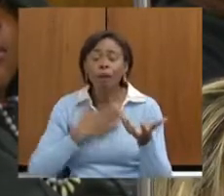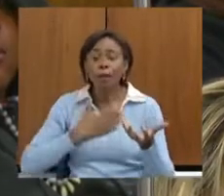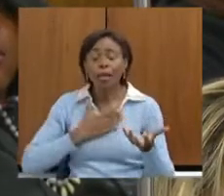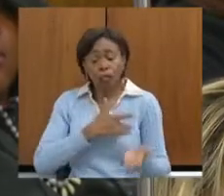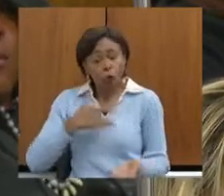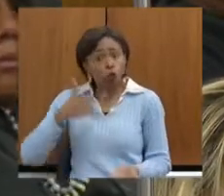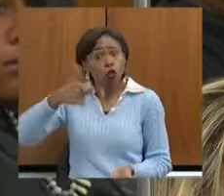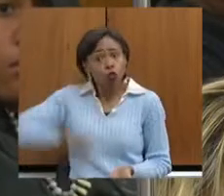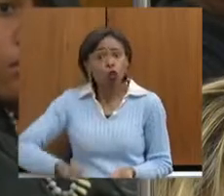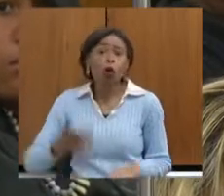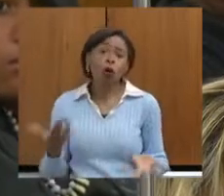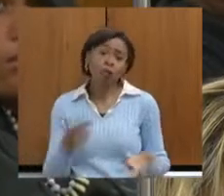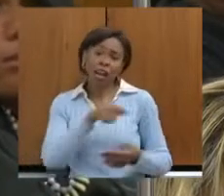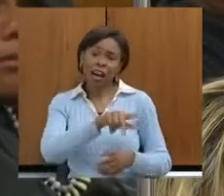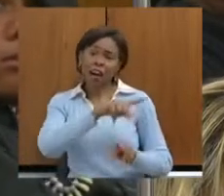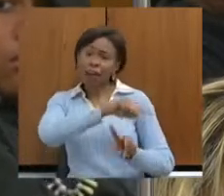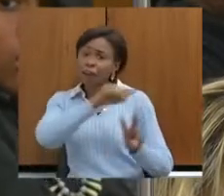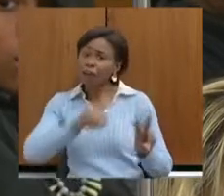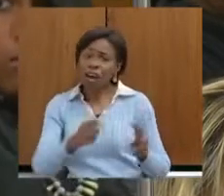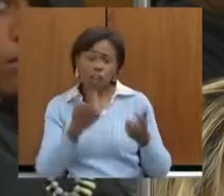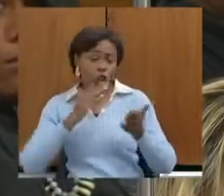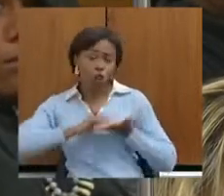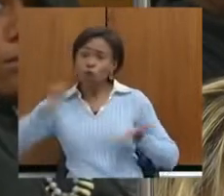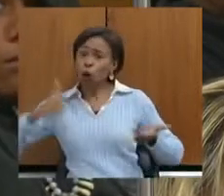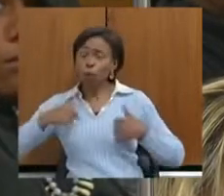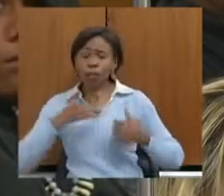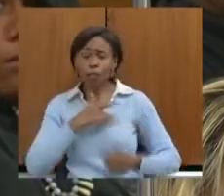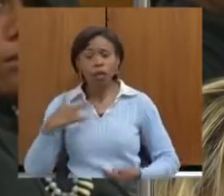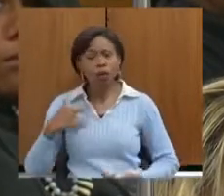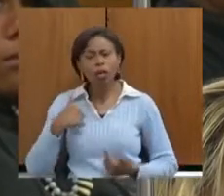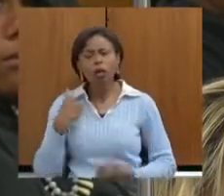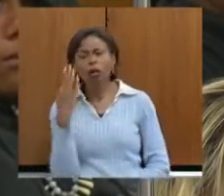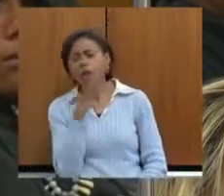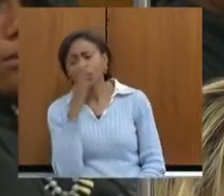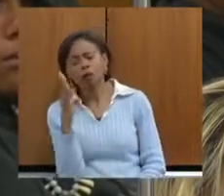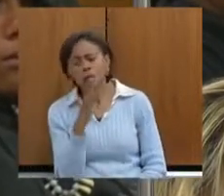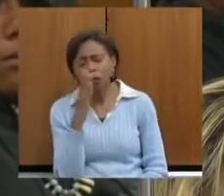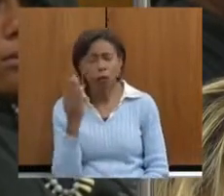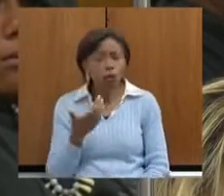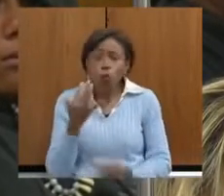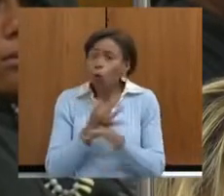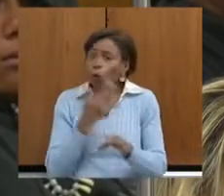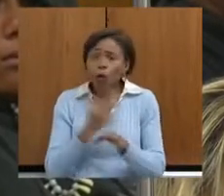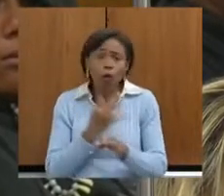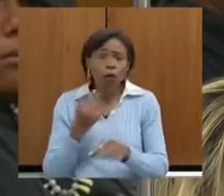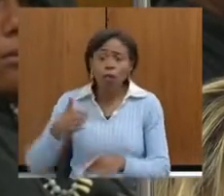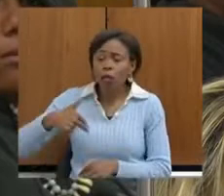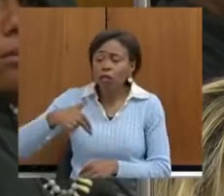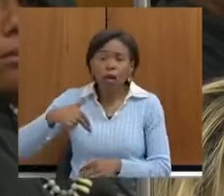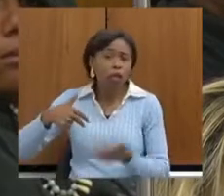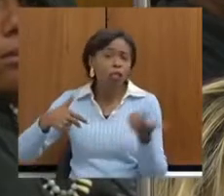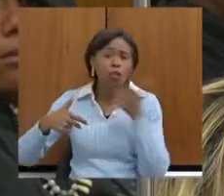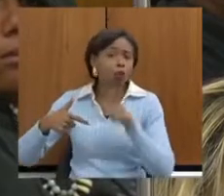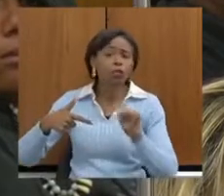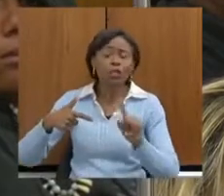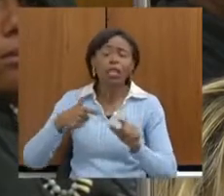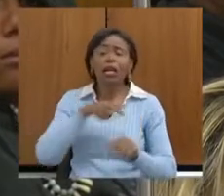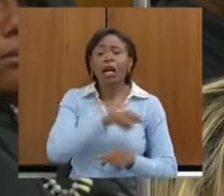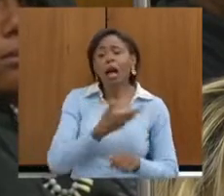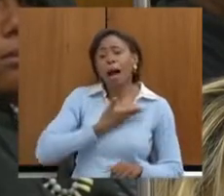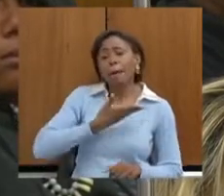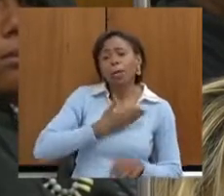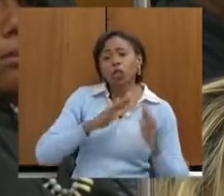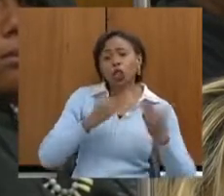de volta que a Vale tirou e eu não aguento mais passar mal Isso sair de dentro da escola sem andar por causa que os colegas ficam fazendo